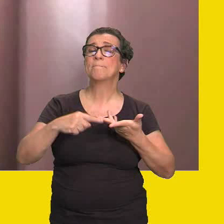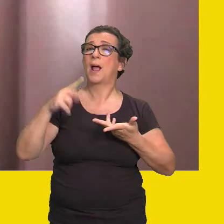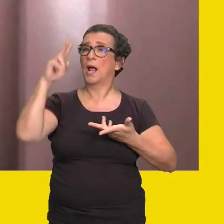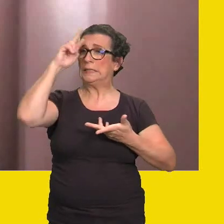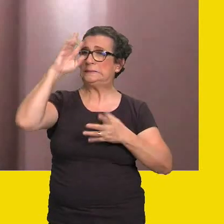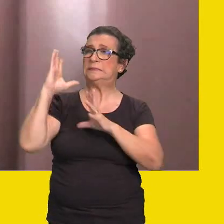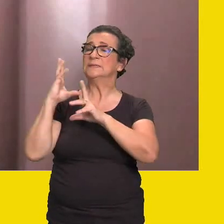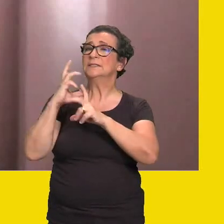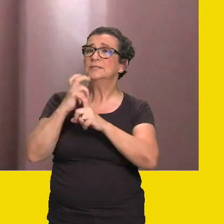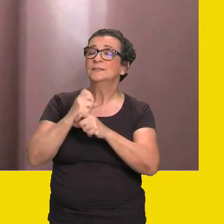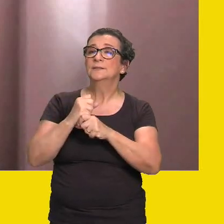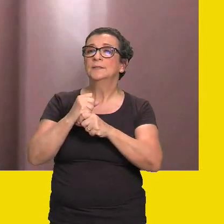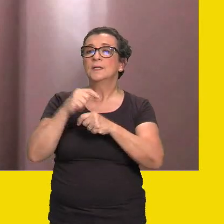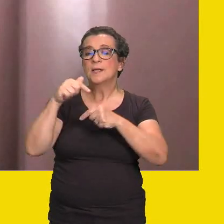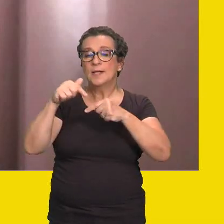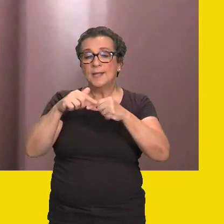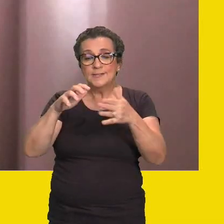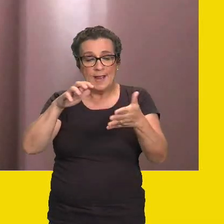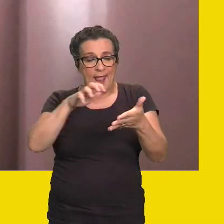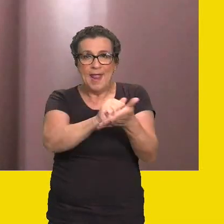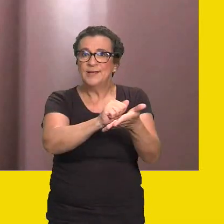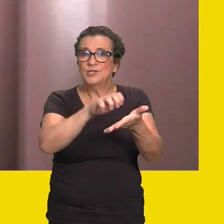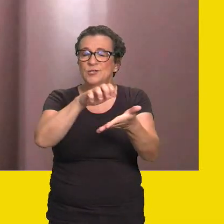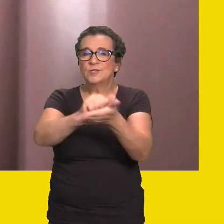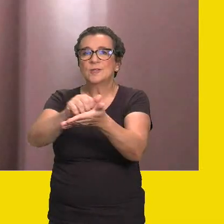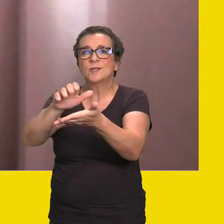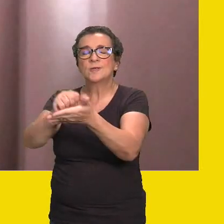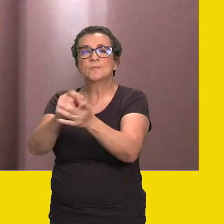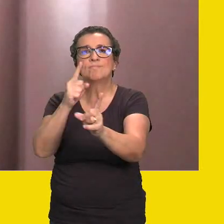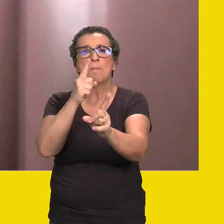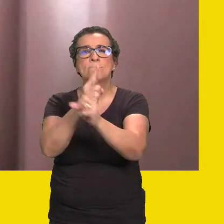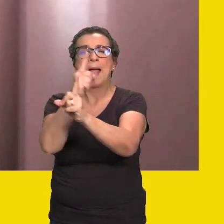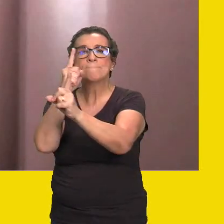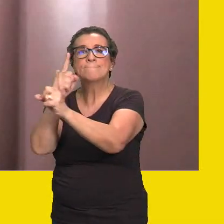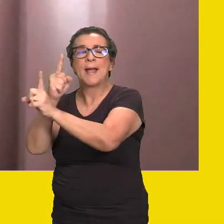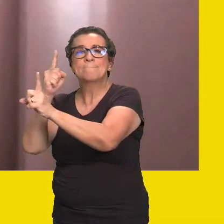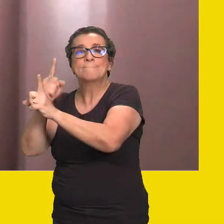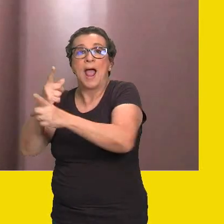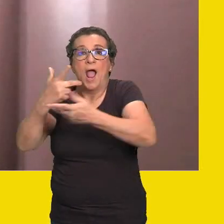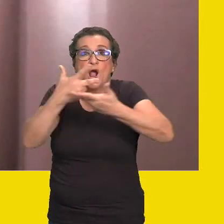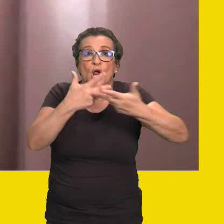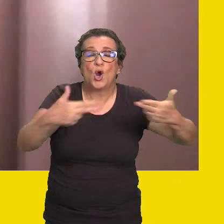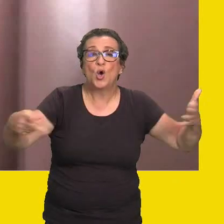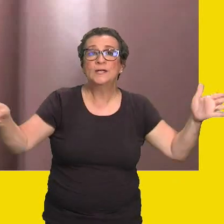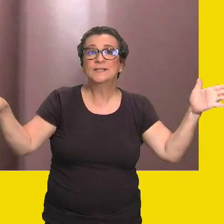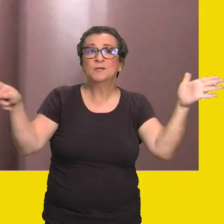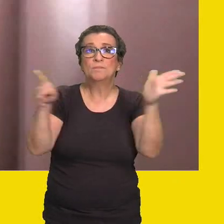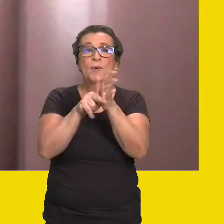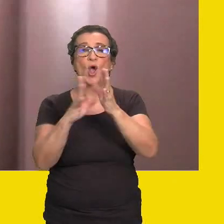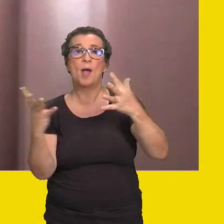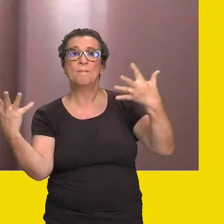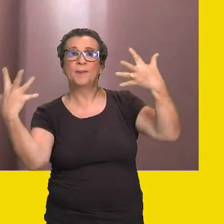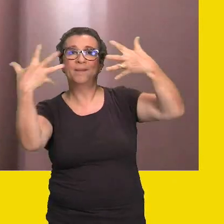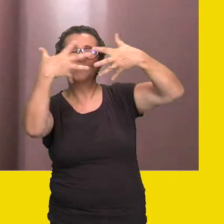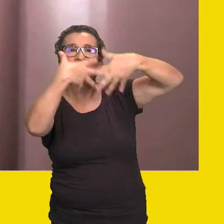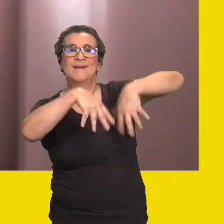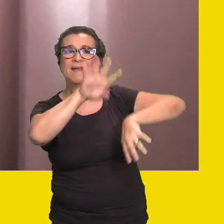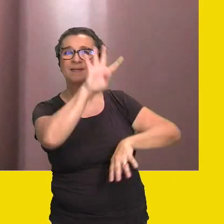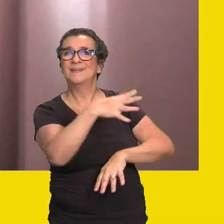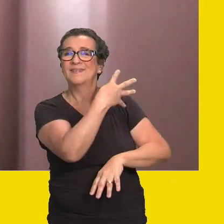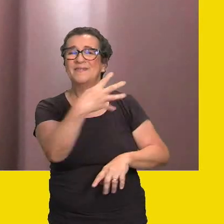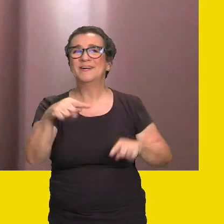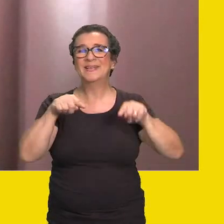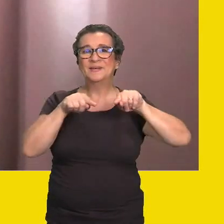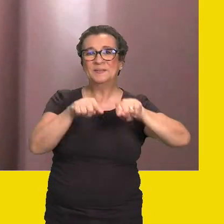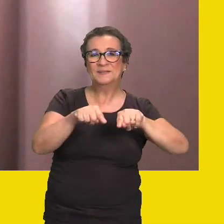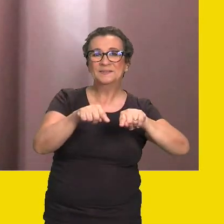e a partir desses registros, a gente identificou questões sociais que permeavam essas memórias que eles traziam, né?